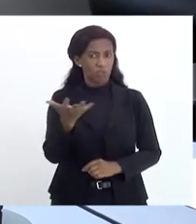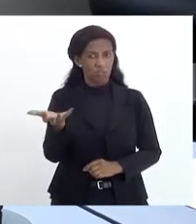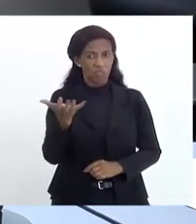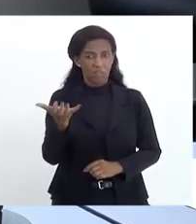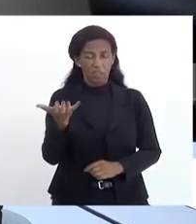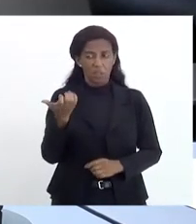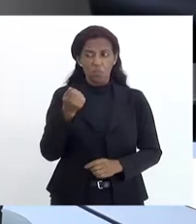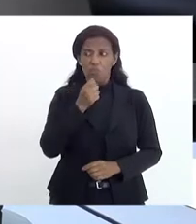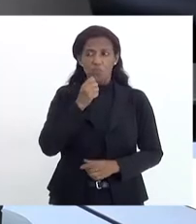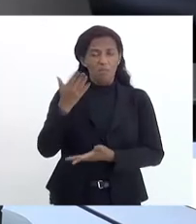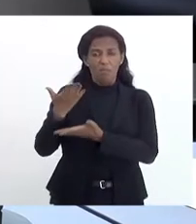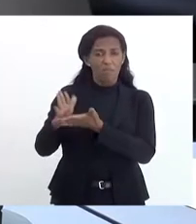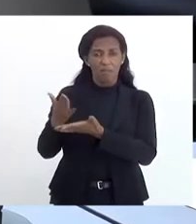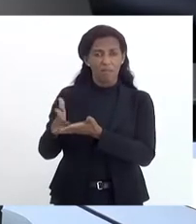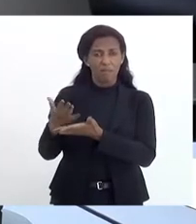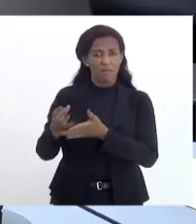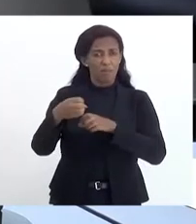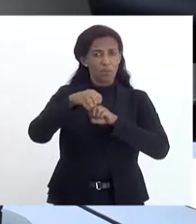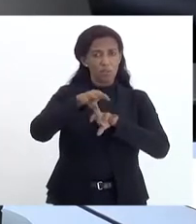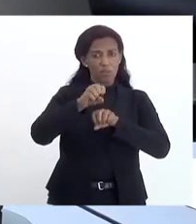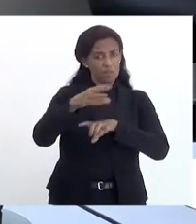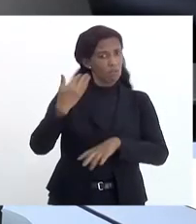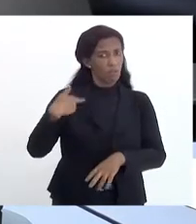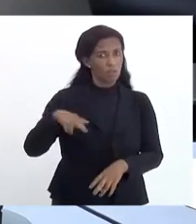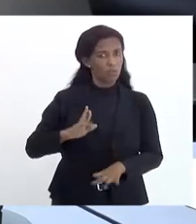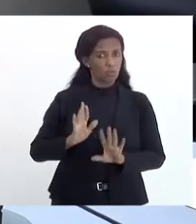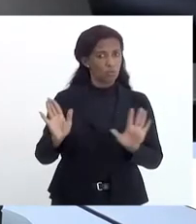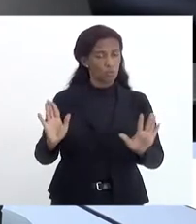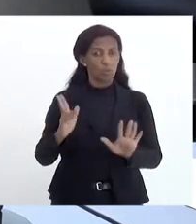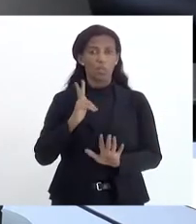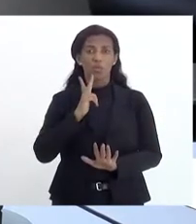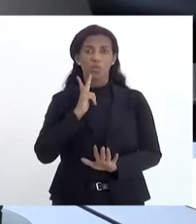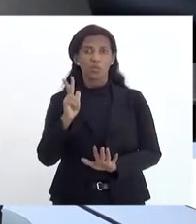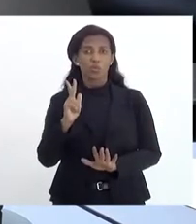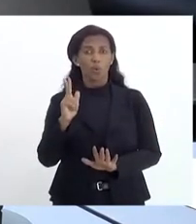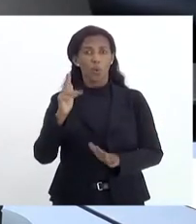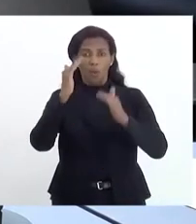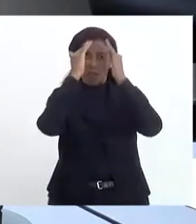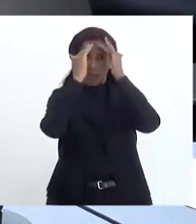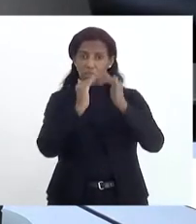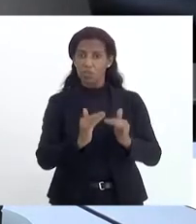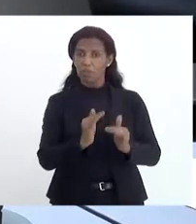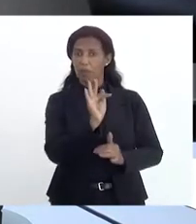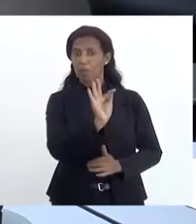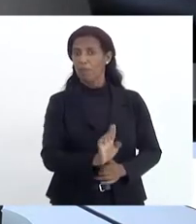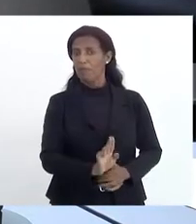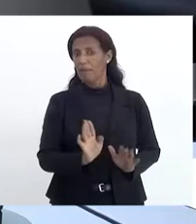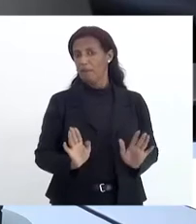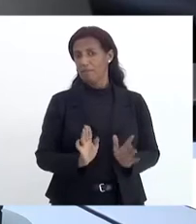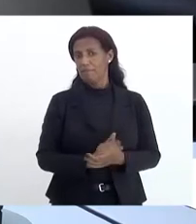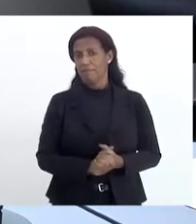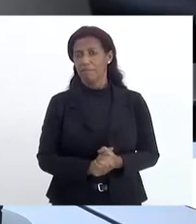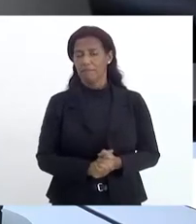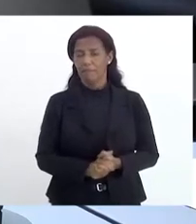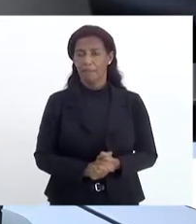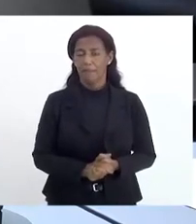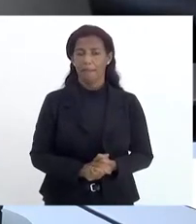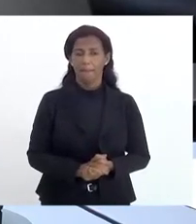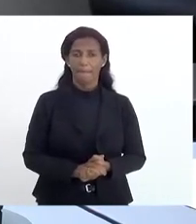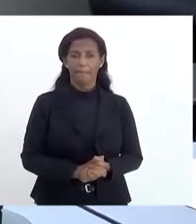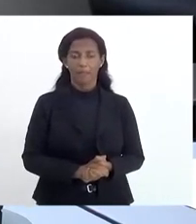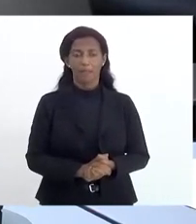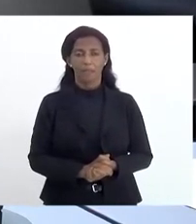nada a ver com o ensino religioso. Ele quer apenas respeito à fé, só isso. Então,